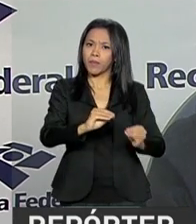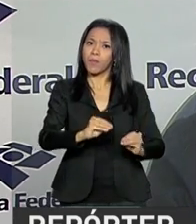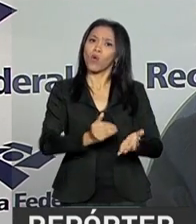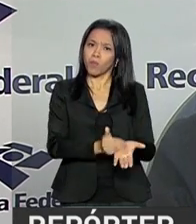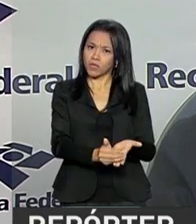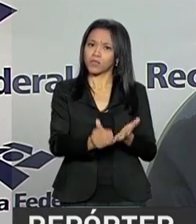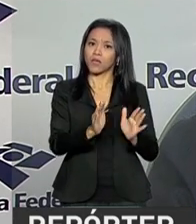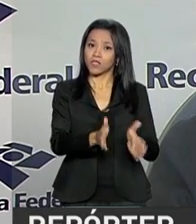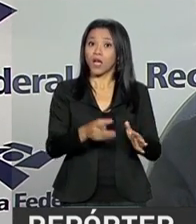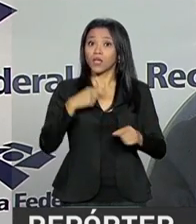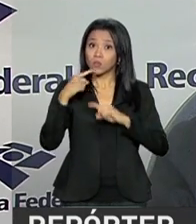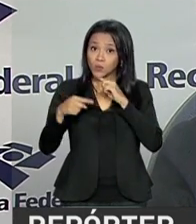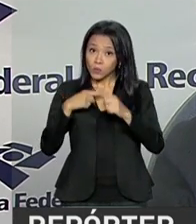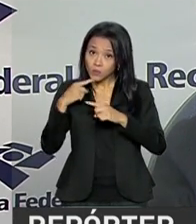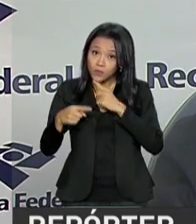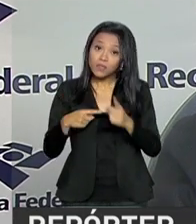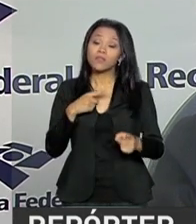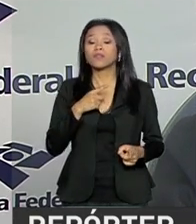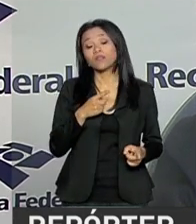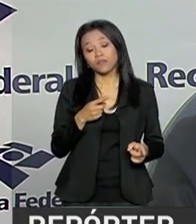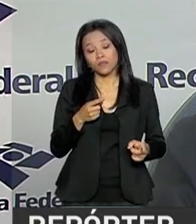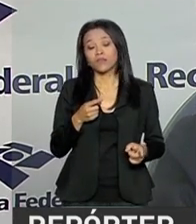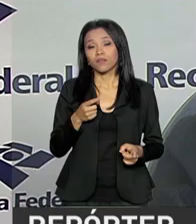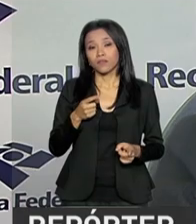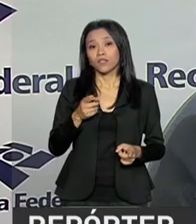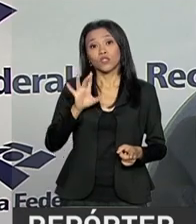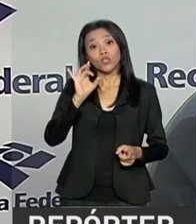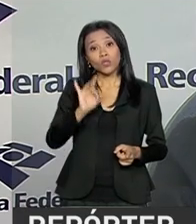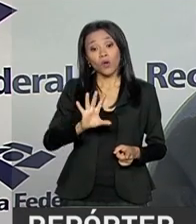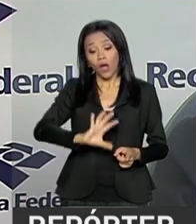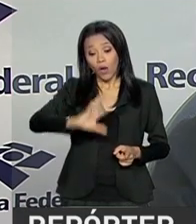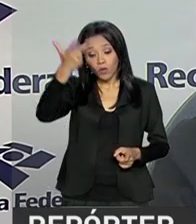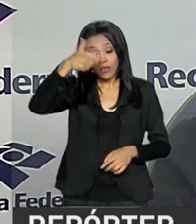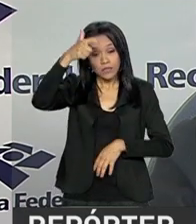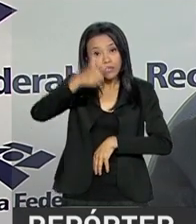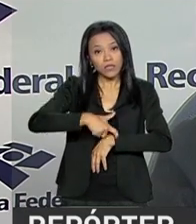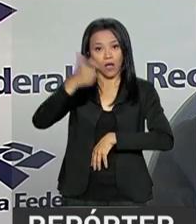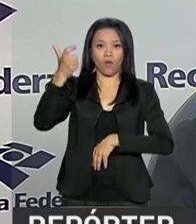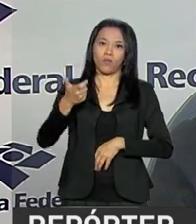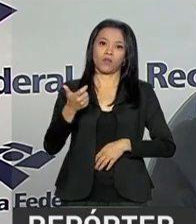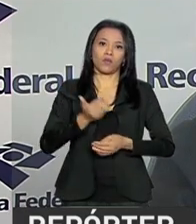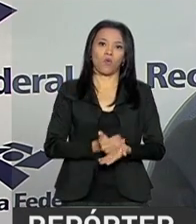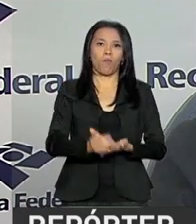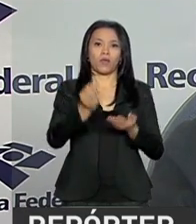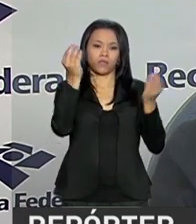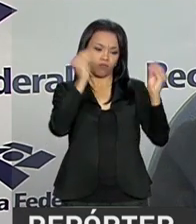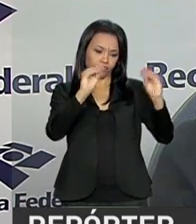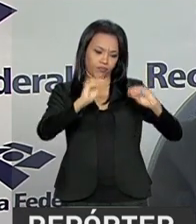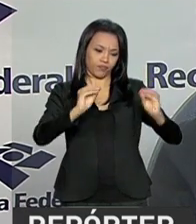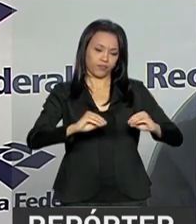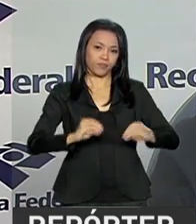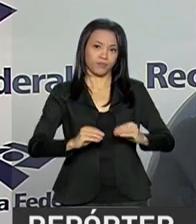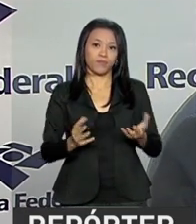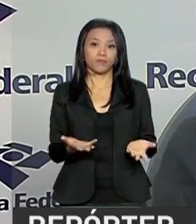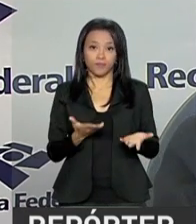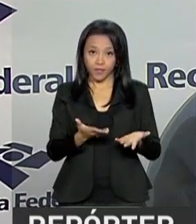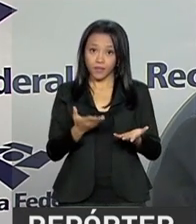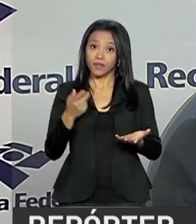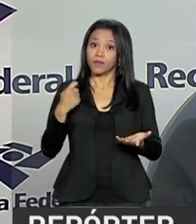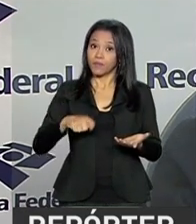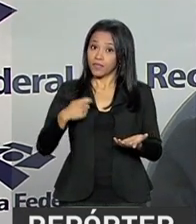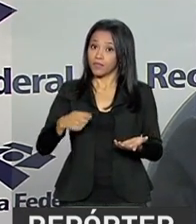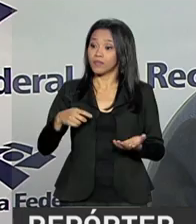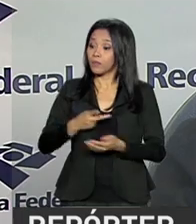porque as dúvidas só aparecem a hora que ele começa a preencher a declaração. Inclusive, tem que